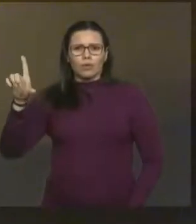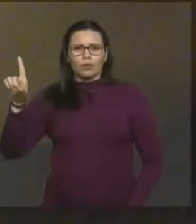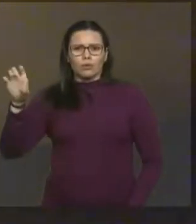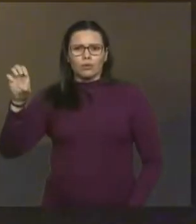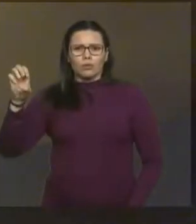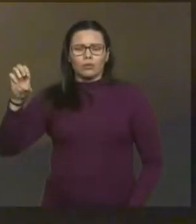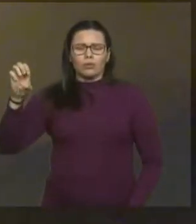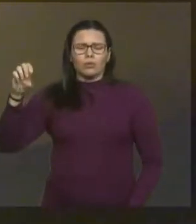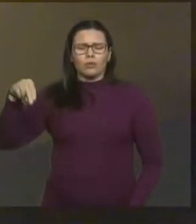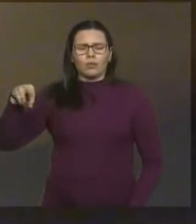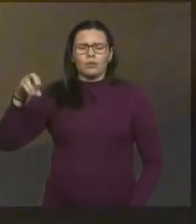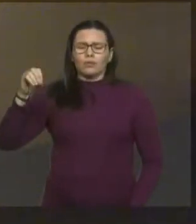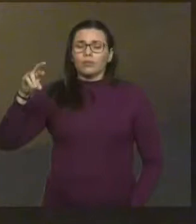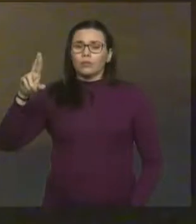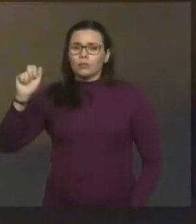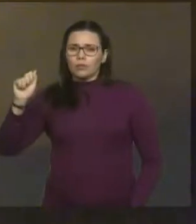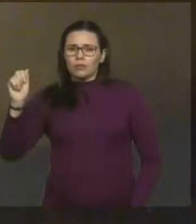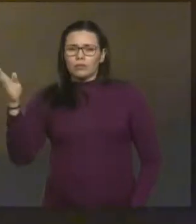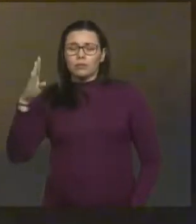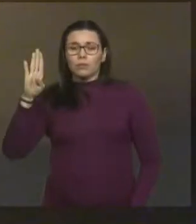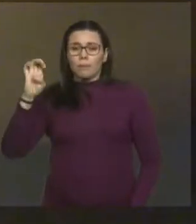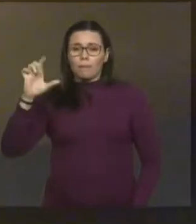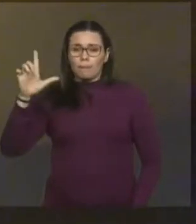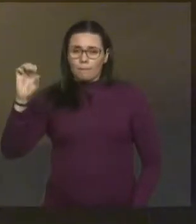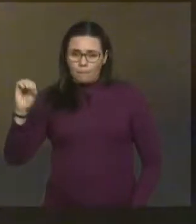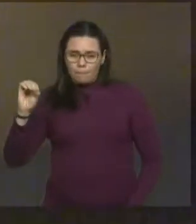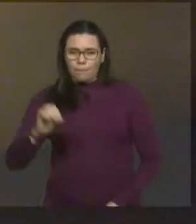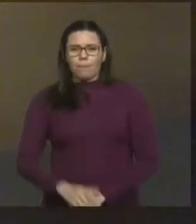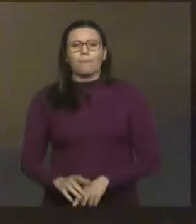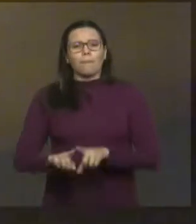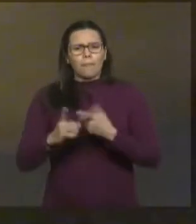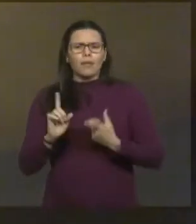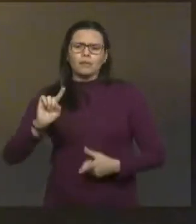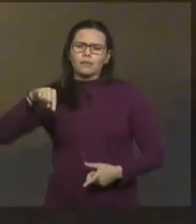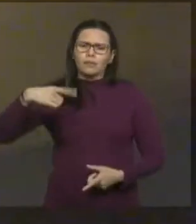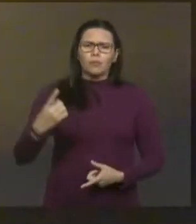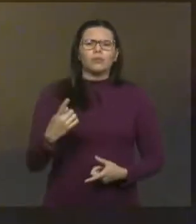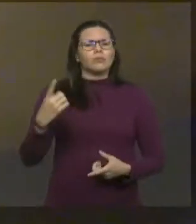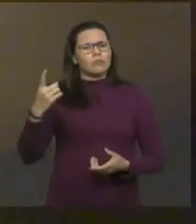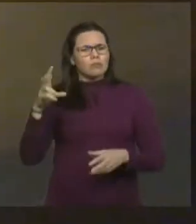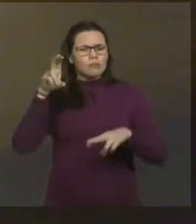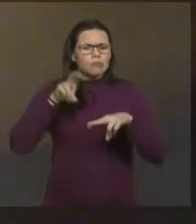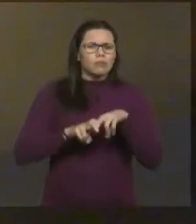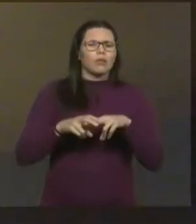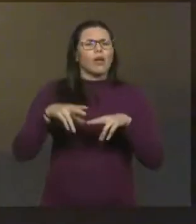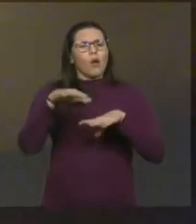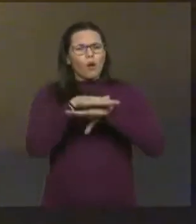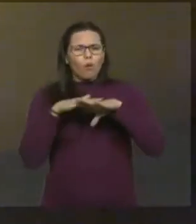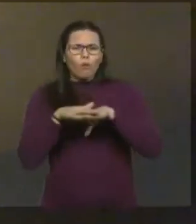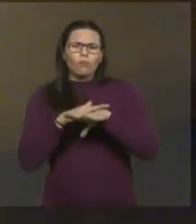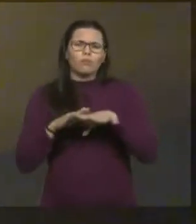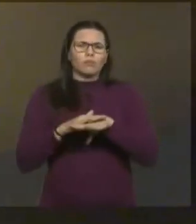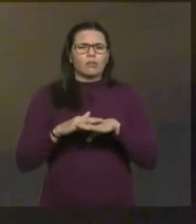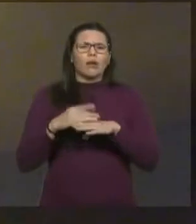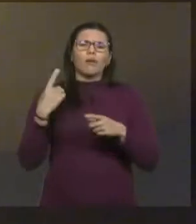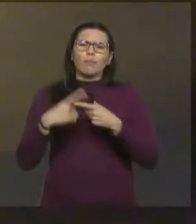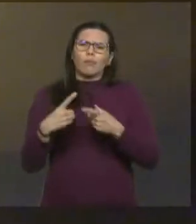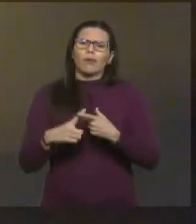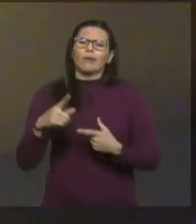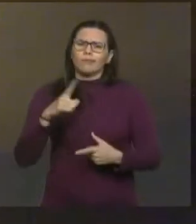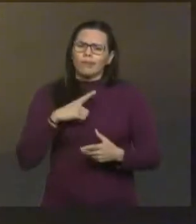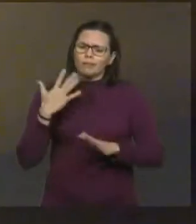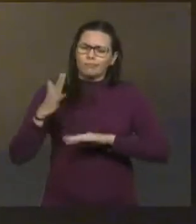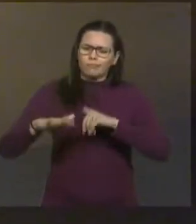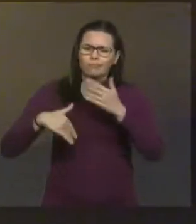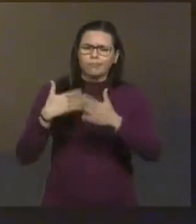para ter medidas a médio prazo e a longo prazo para encararmos de frente esse problema aqui é muito sério. O câncer